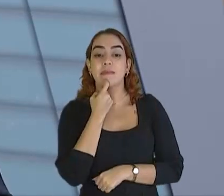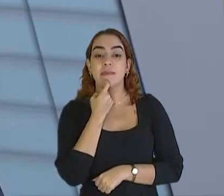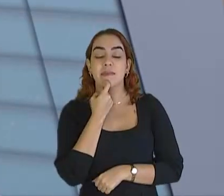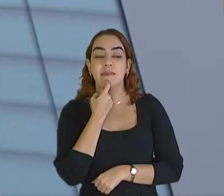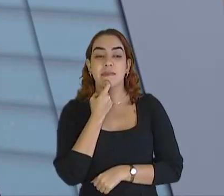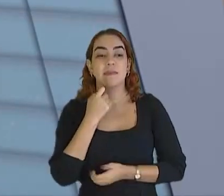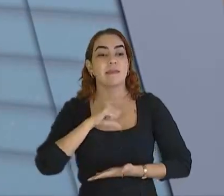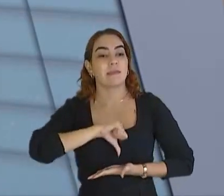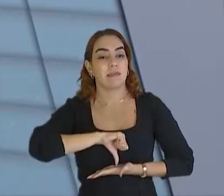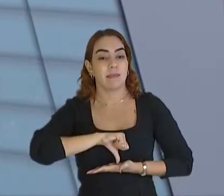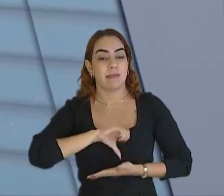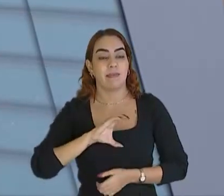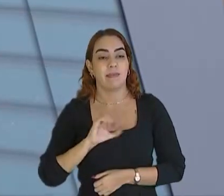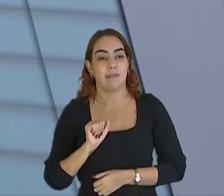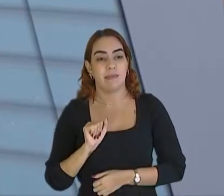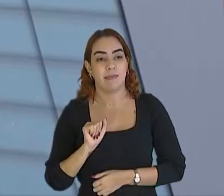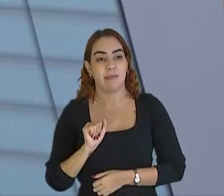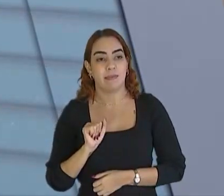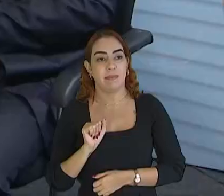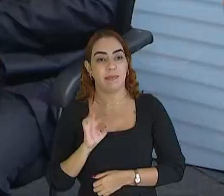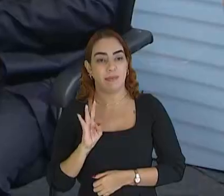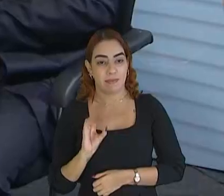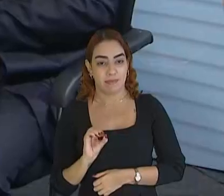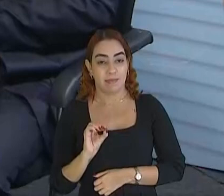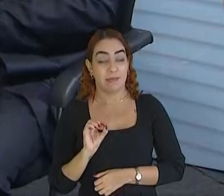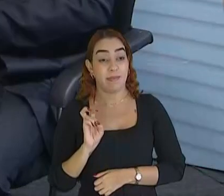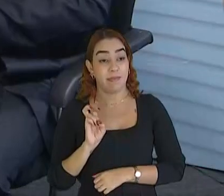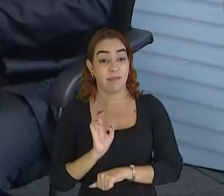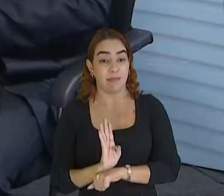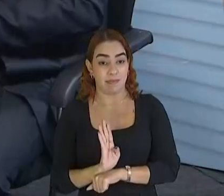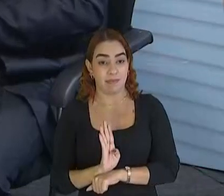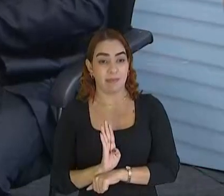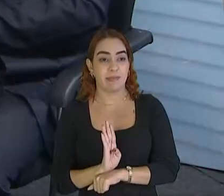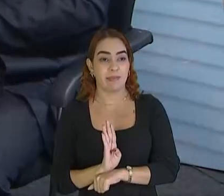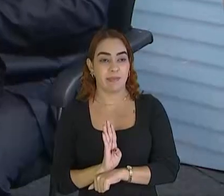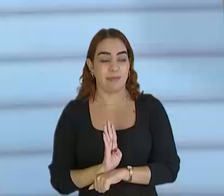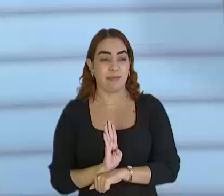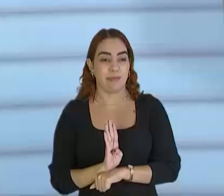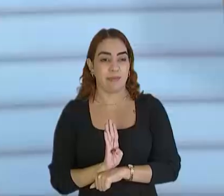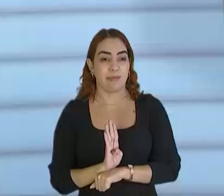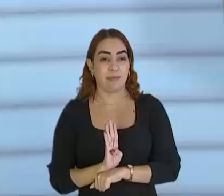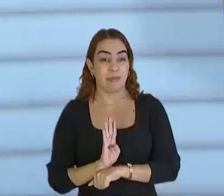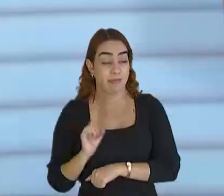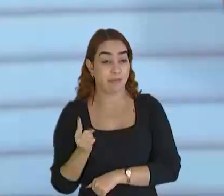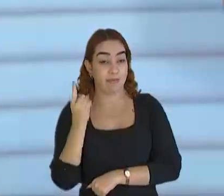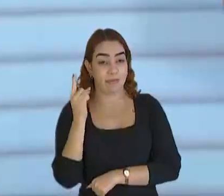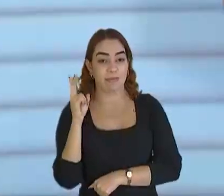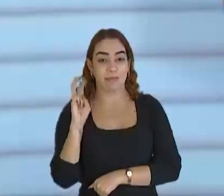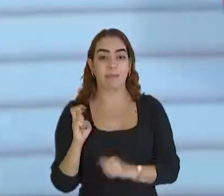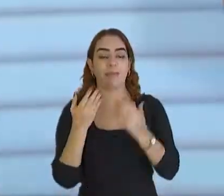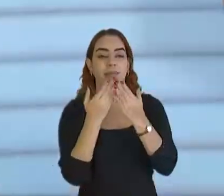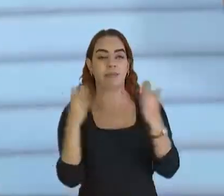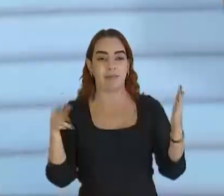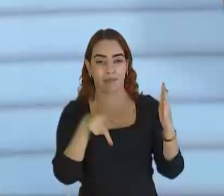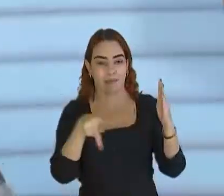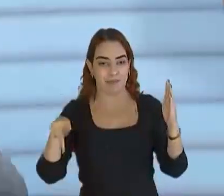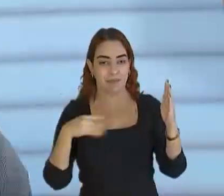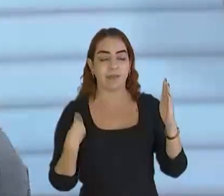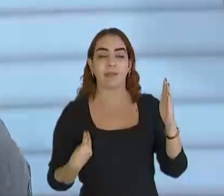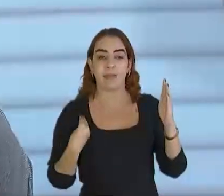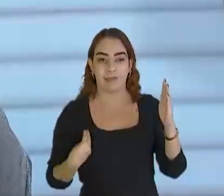lá um escritório no Crato, né, deputado? 17 horas, a nossa primeira sucursal. Né, nós vamos abrir com o presidente e aí